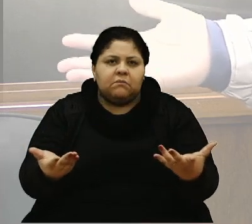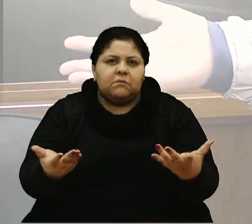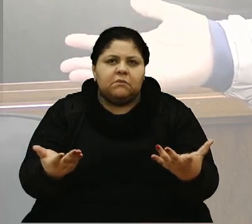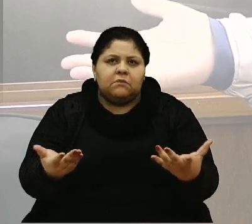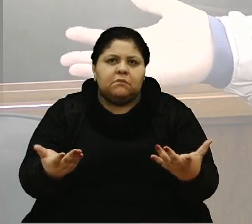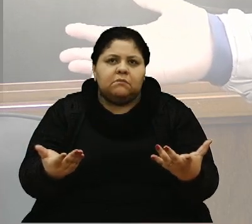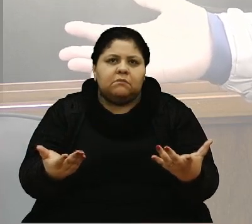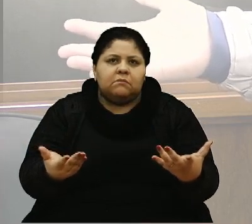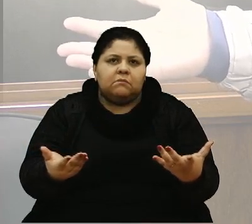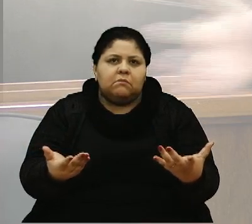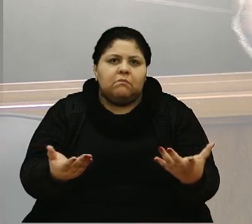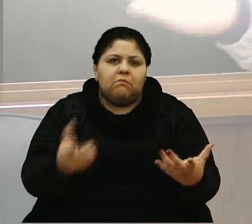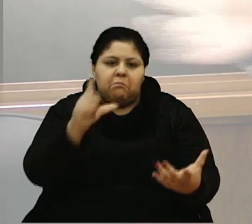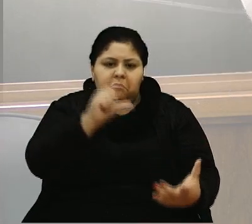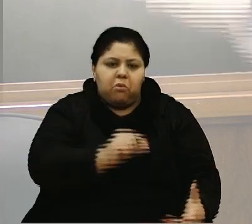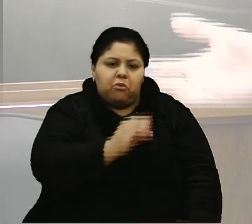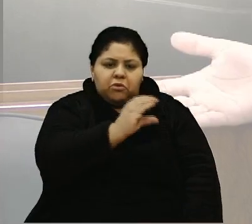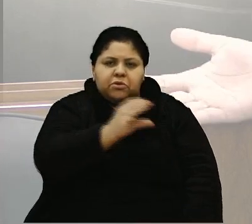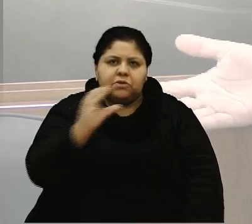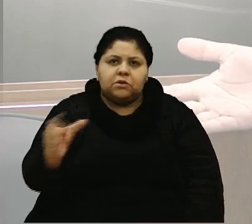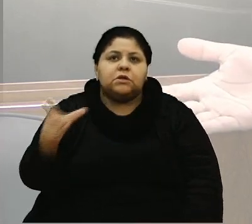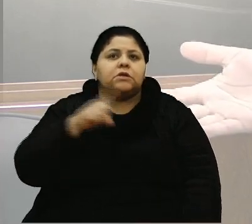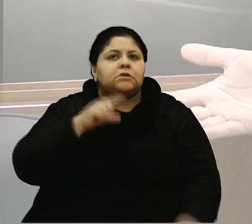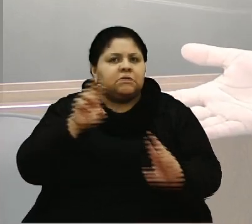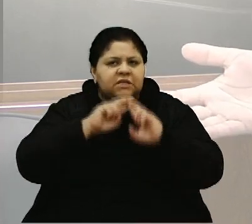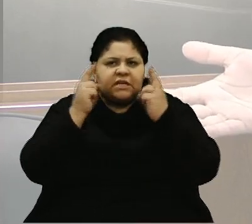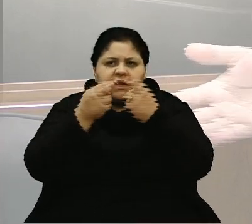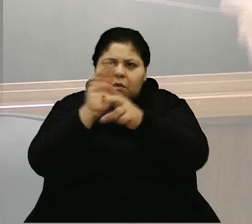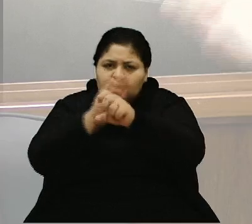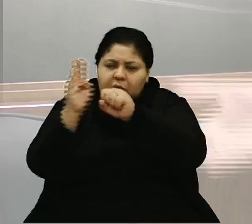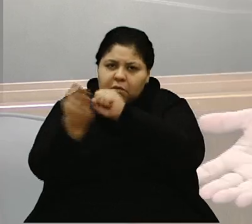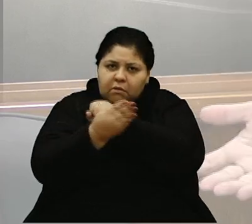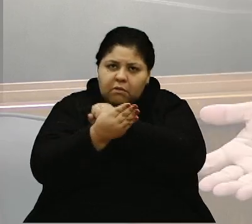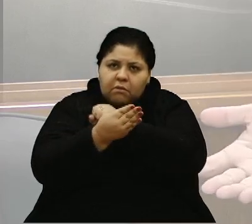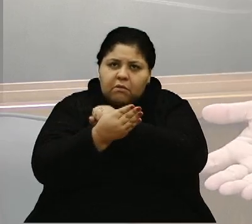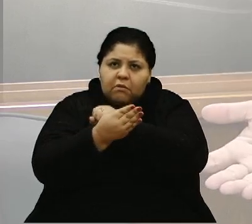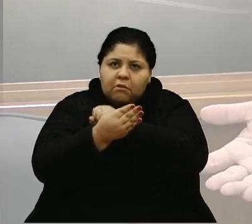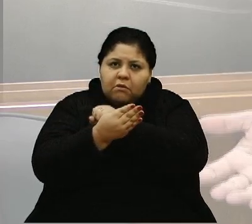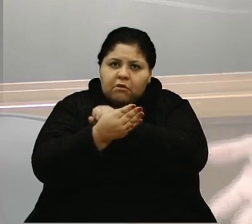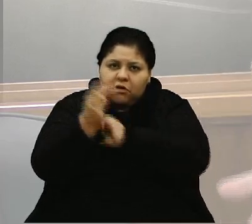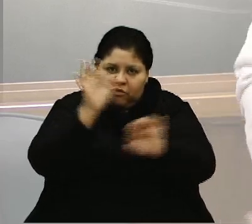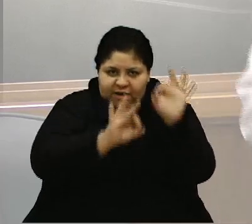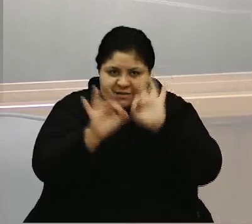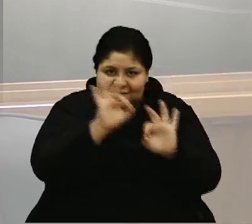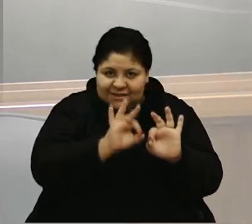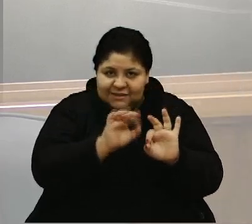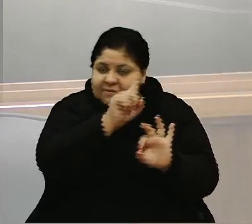de CC? Mas tem reunião nos bairros que o OC organiza? Não.